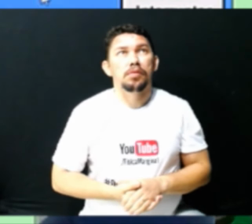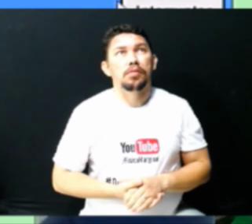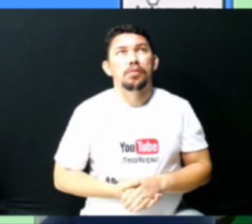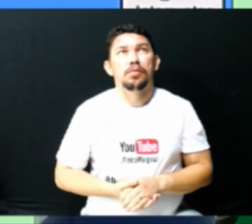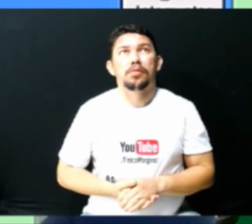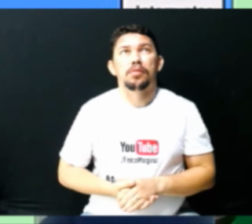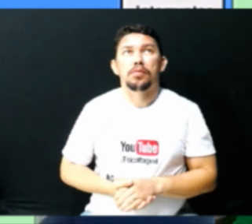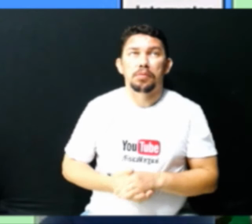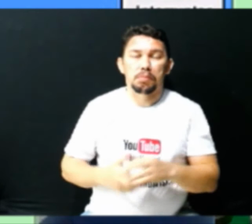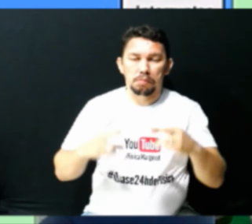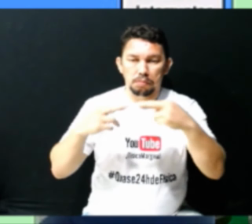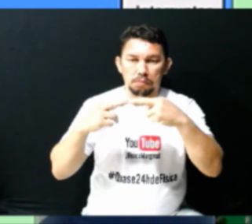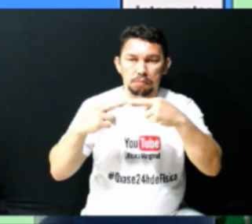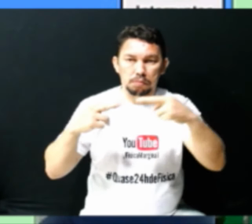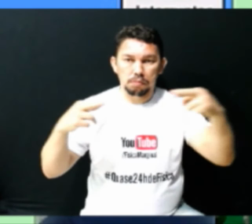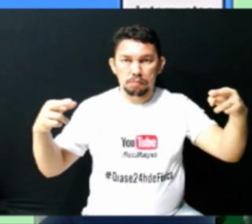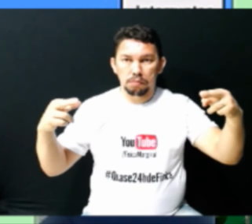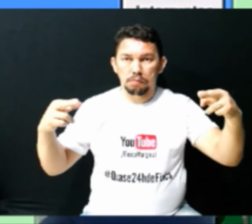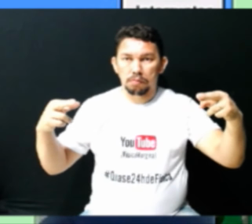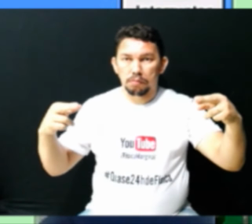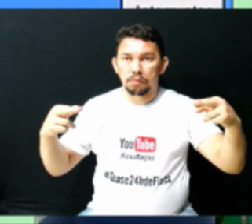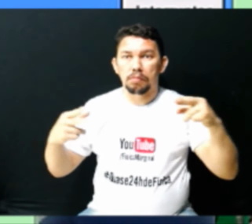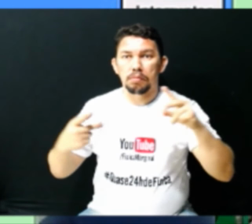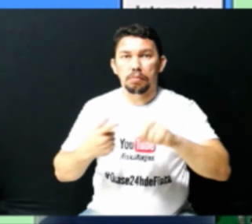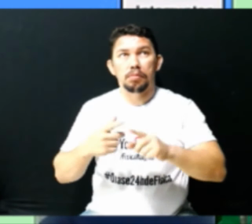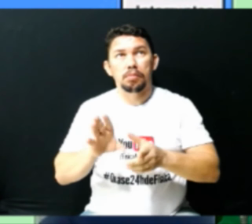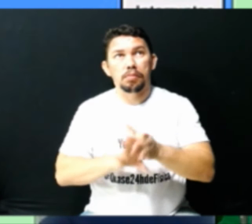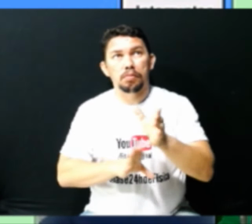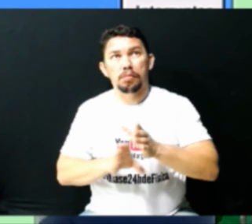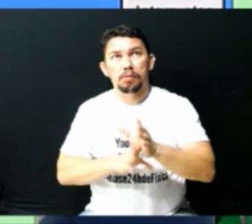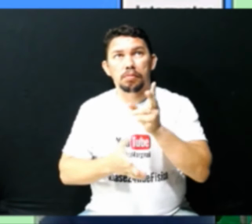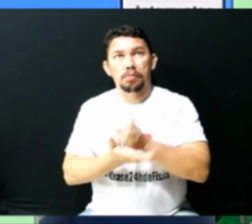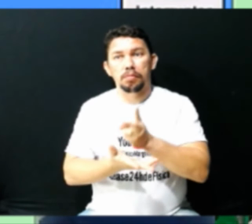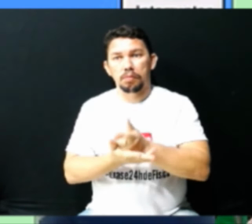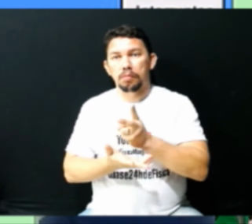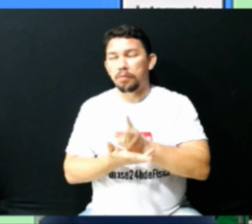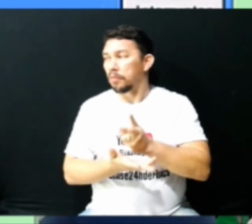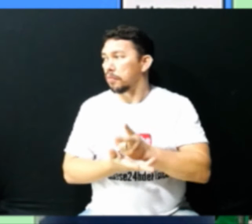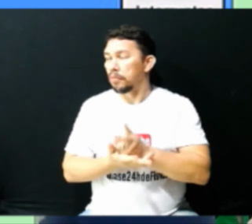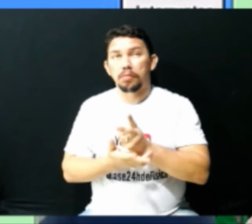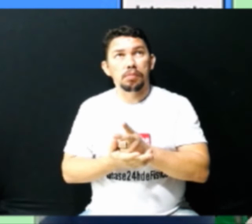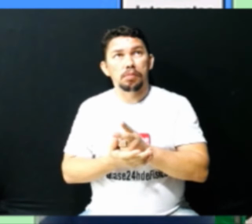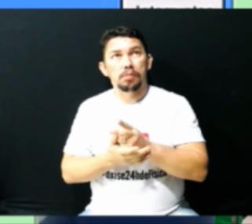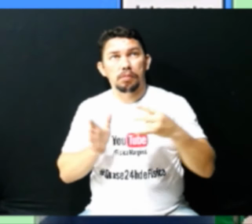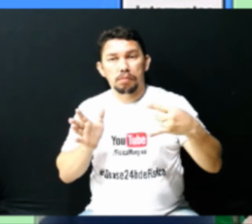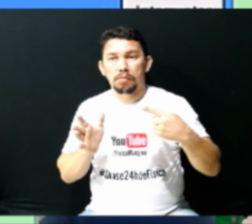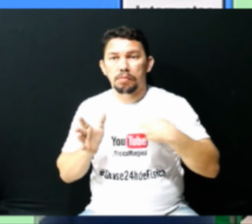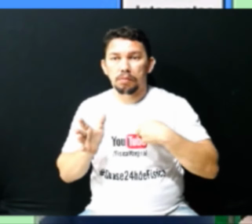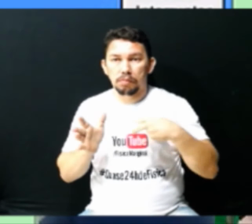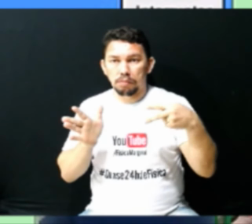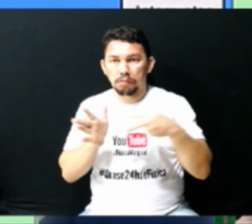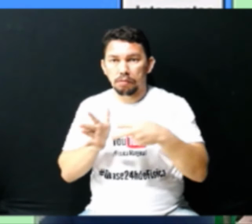série. Coloquei aqui a fonte. É sempre recomendável também você colocar um interruptor aqui. E vamos então fechar o nosso